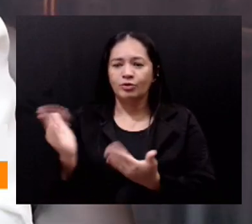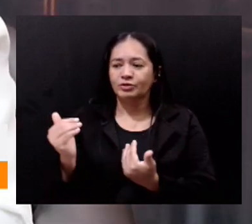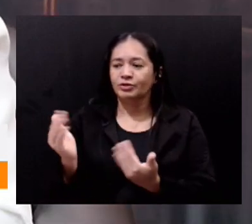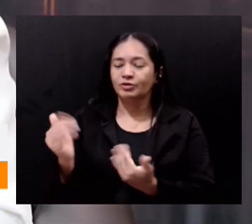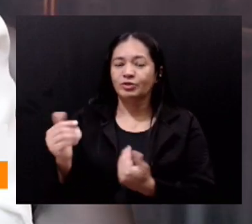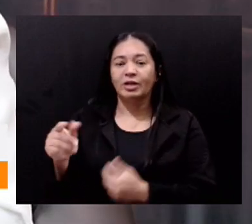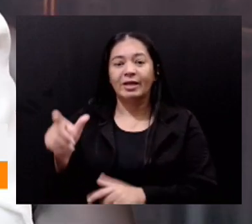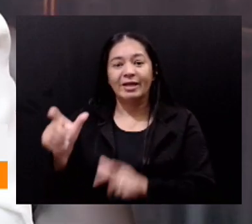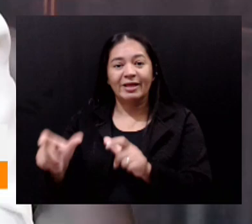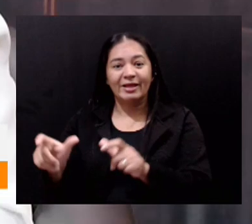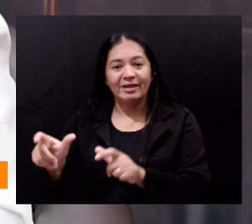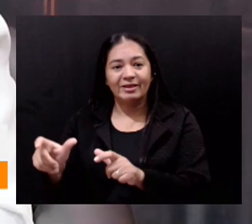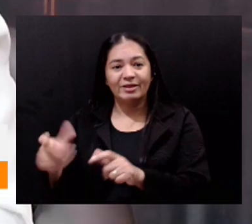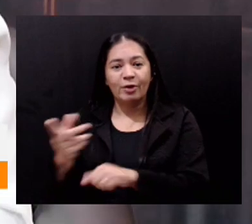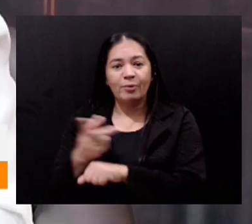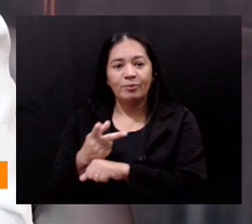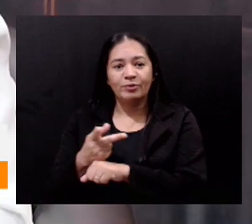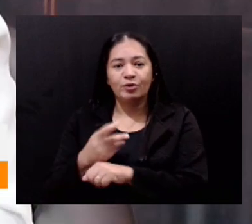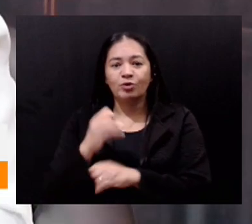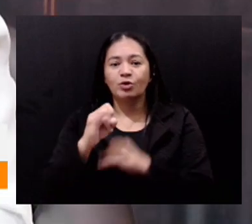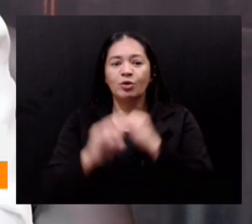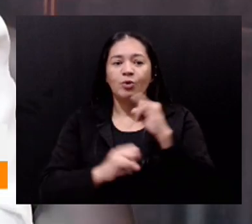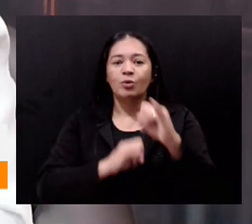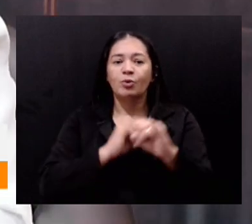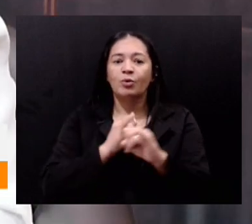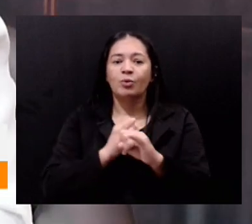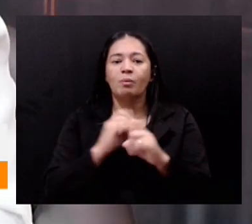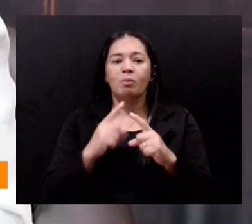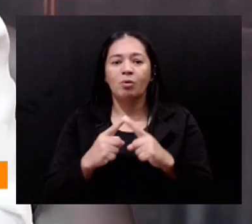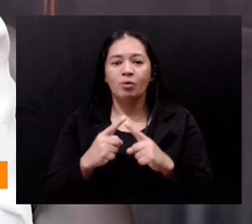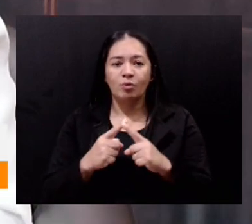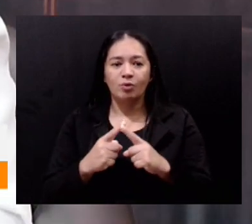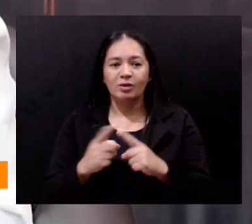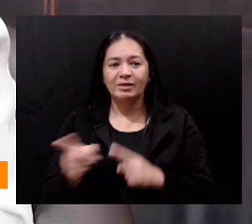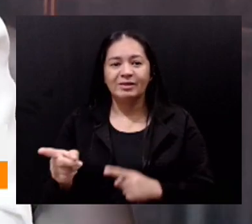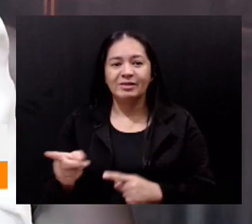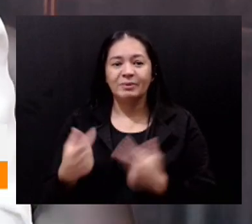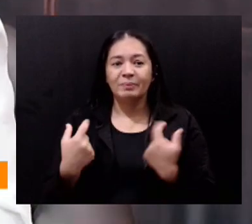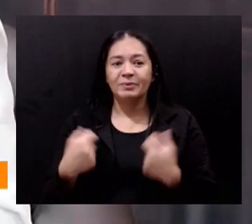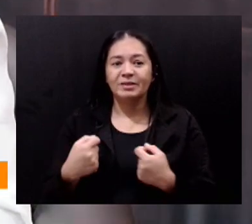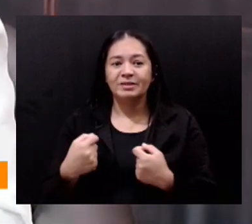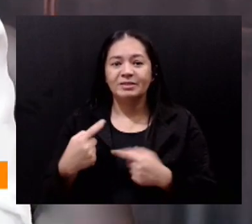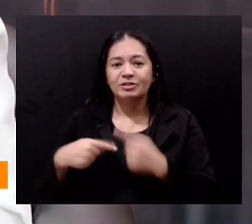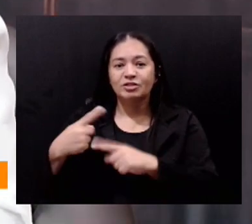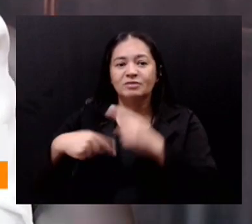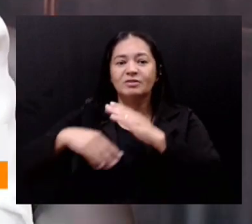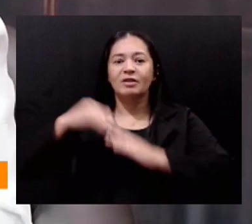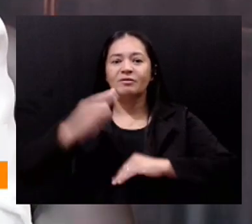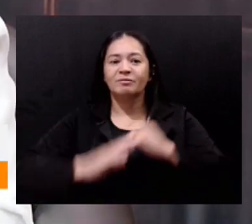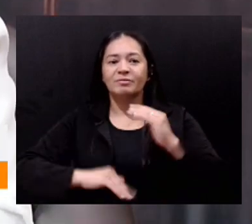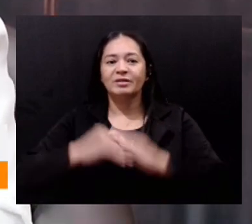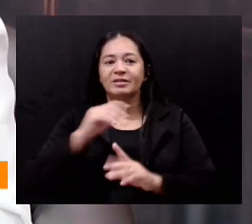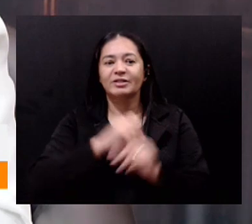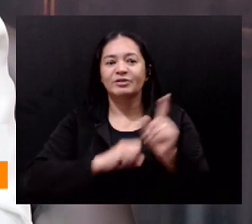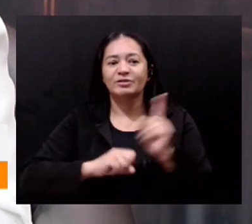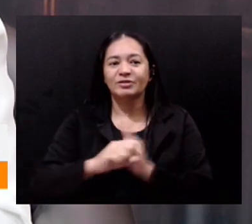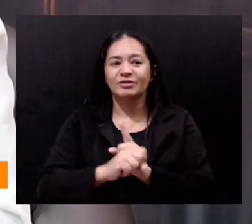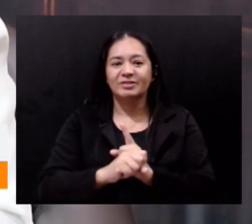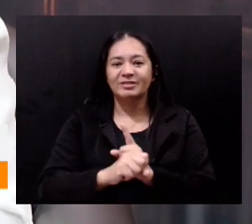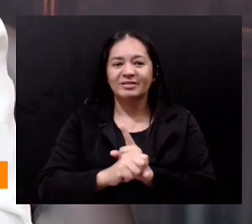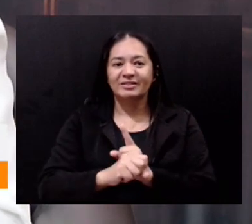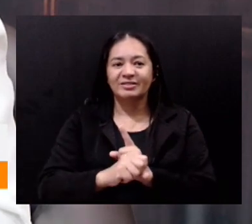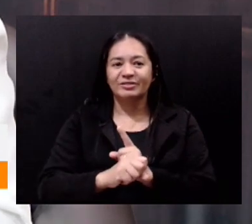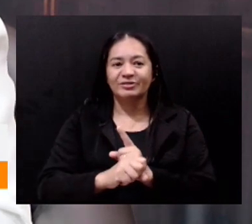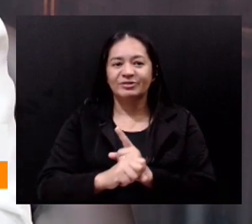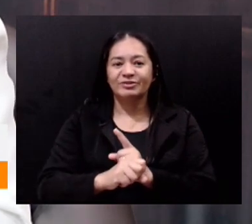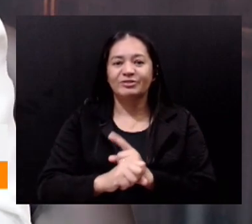o online por conta que eles precisam desenvolver as habilidades sociais quando eles estão da forma presencial ali, né,